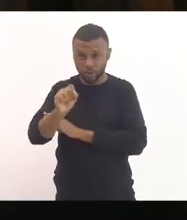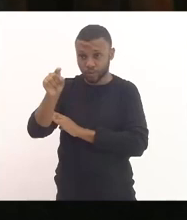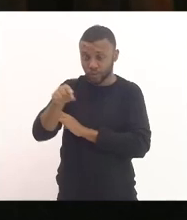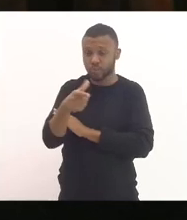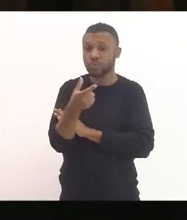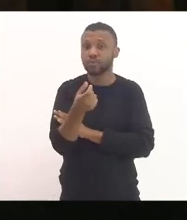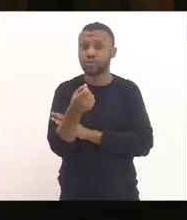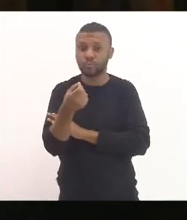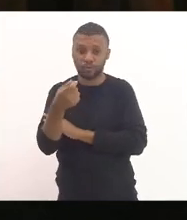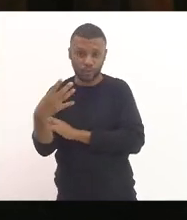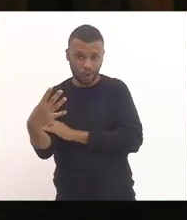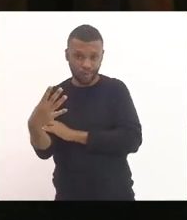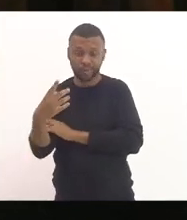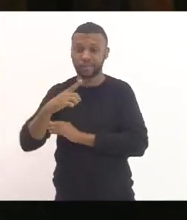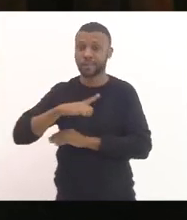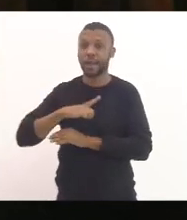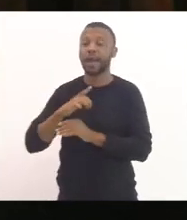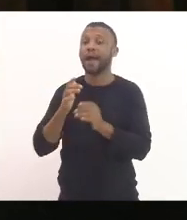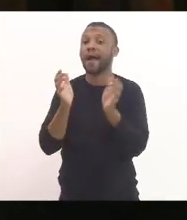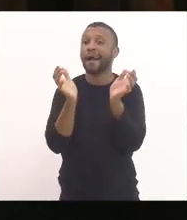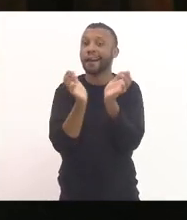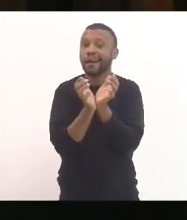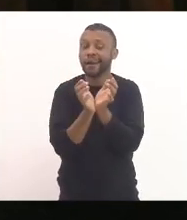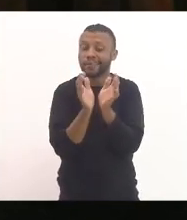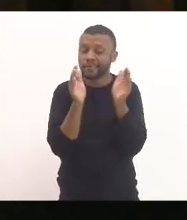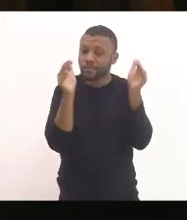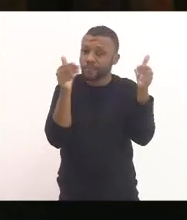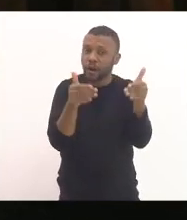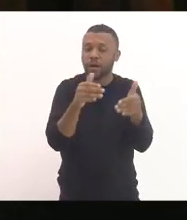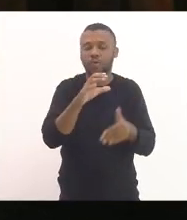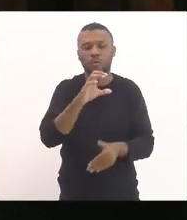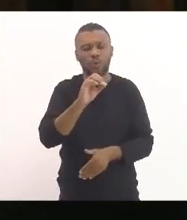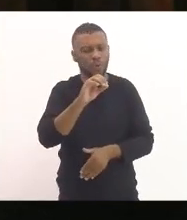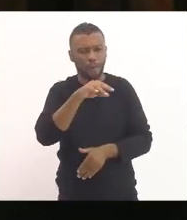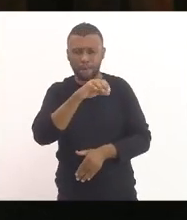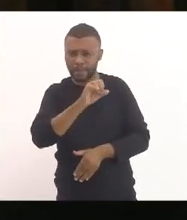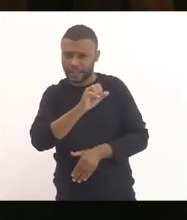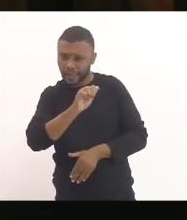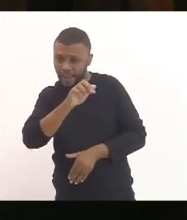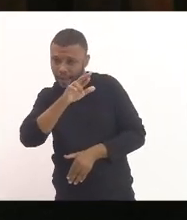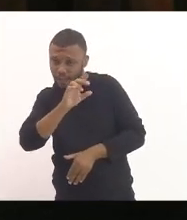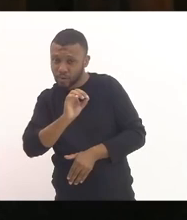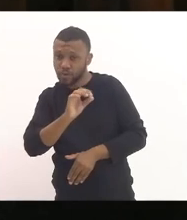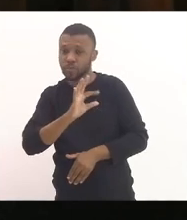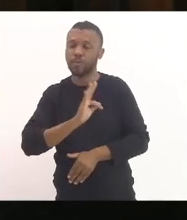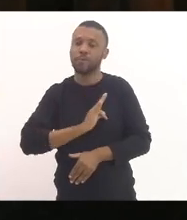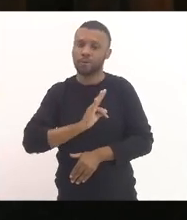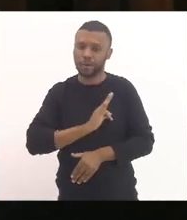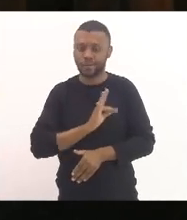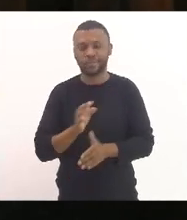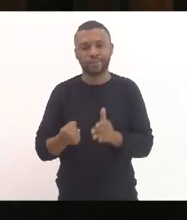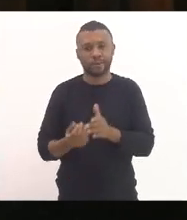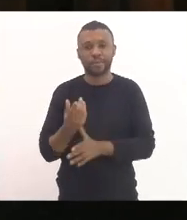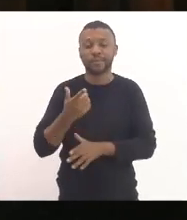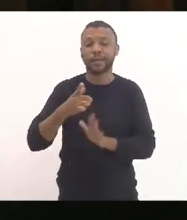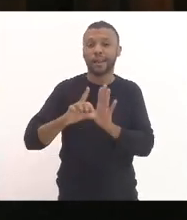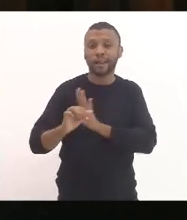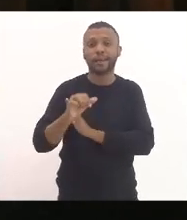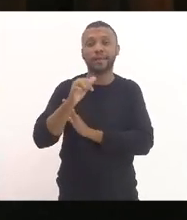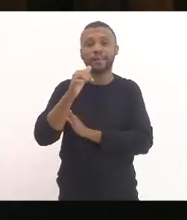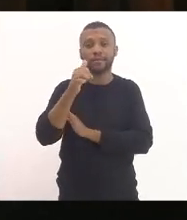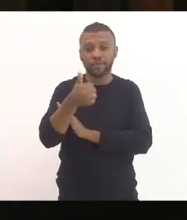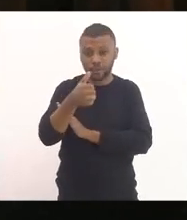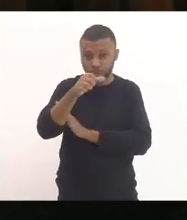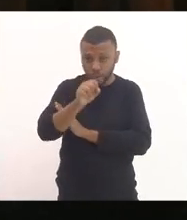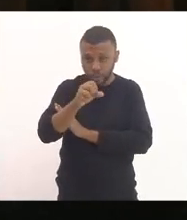2004 a existir a classe do comissário de polícia inserida na lei 3856 o e passou